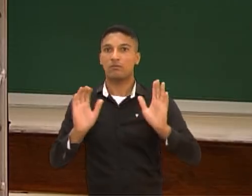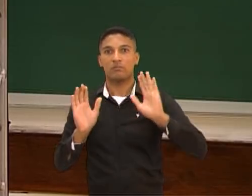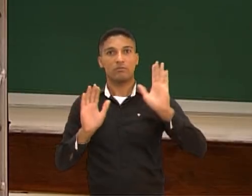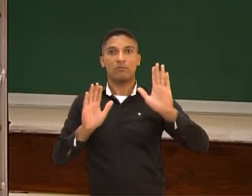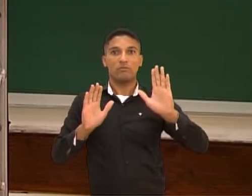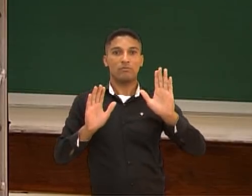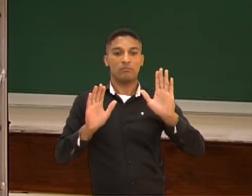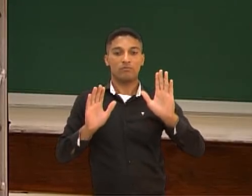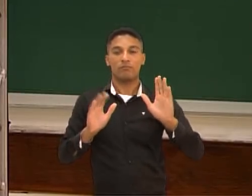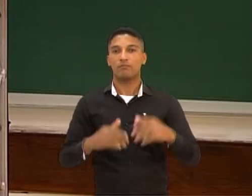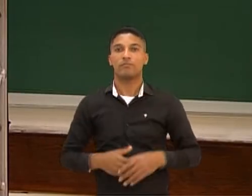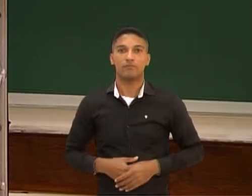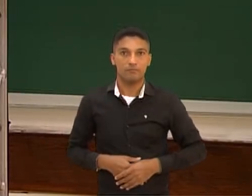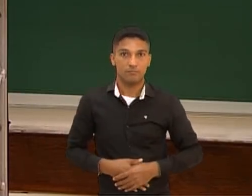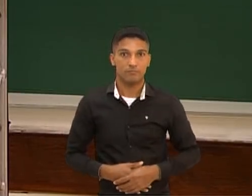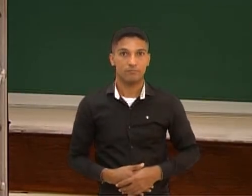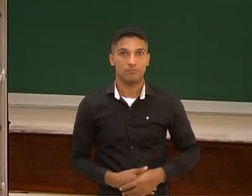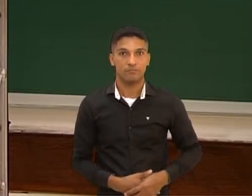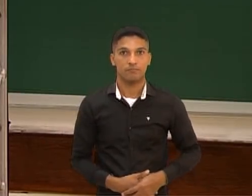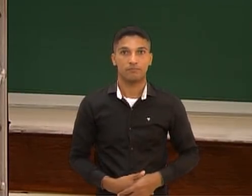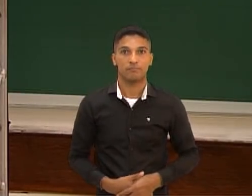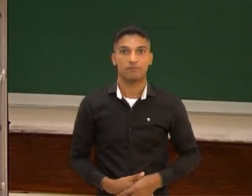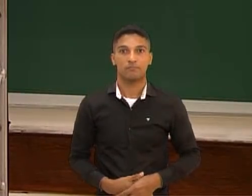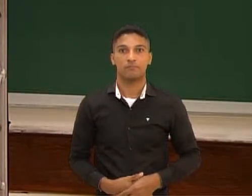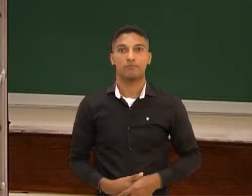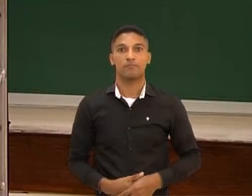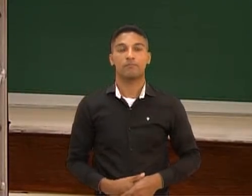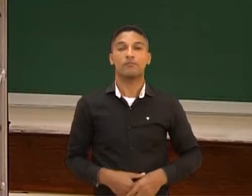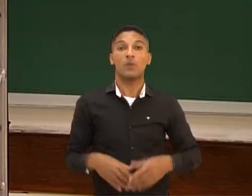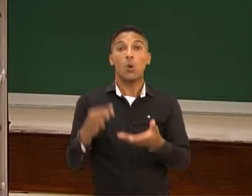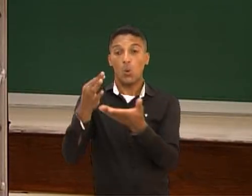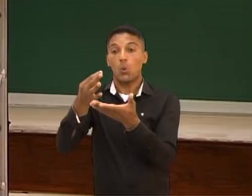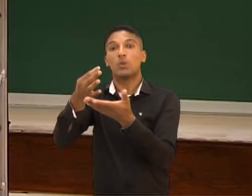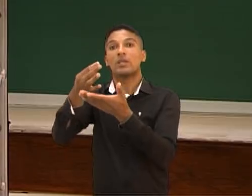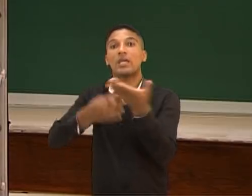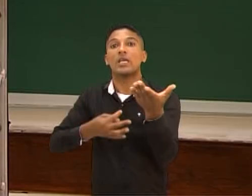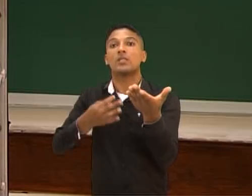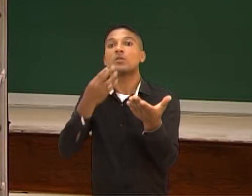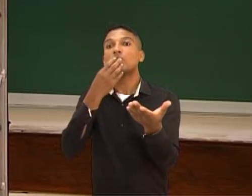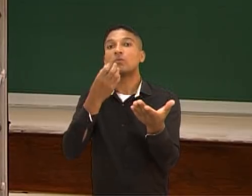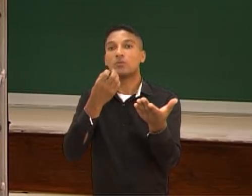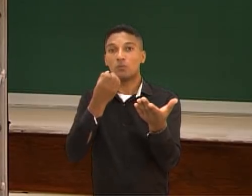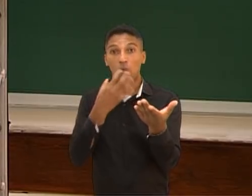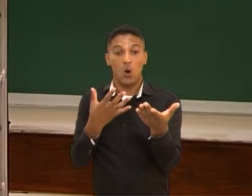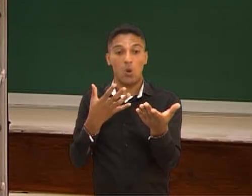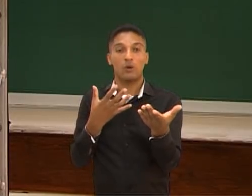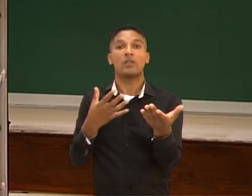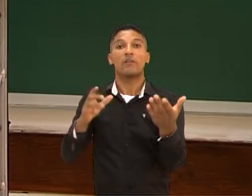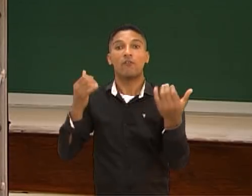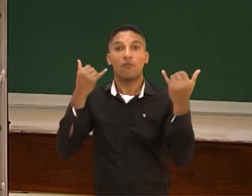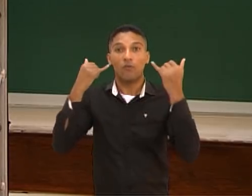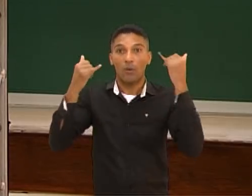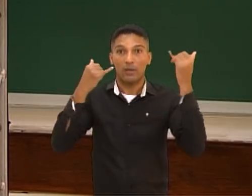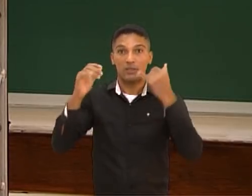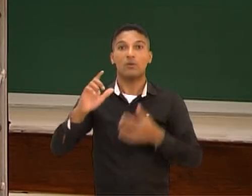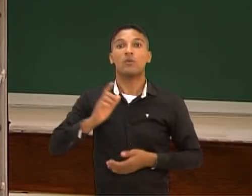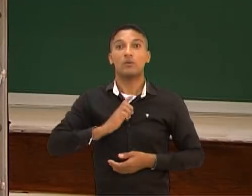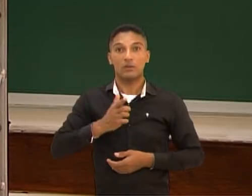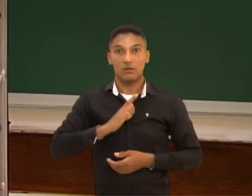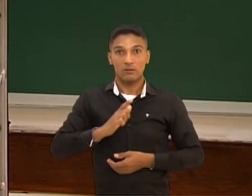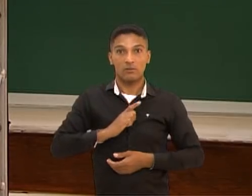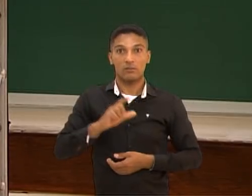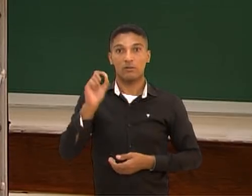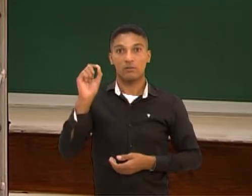algo. Preferencialmente, um bom texto informativo, para convencer o leitor, ele traz também